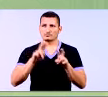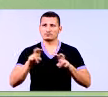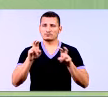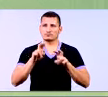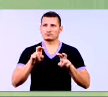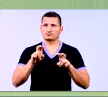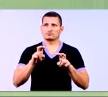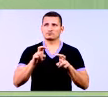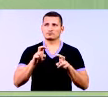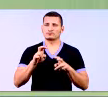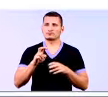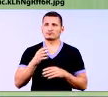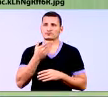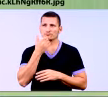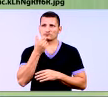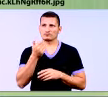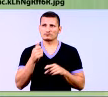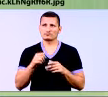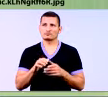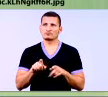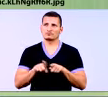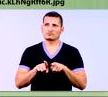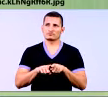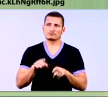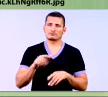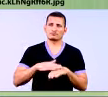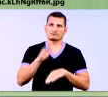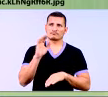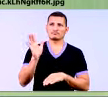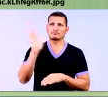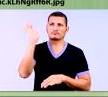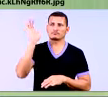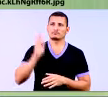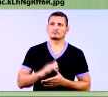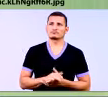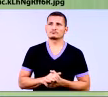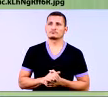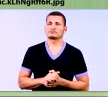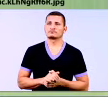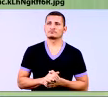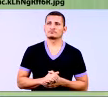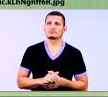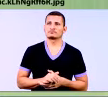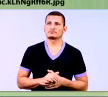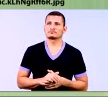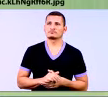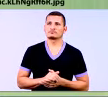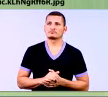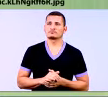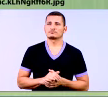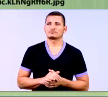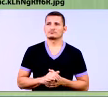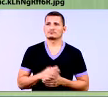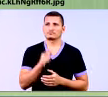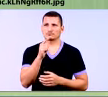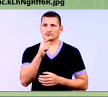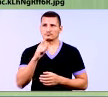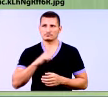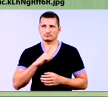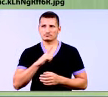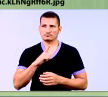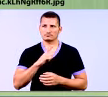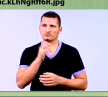maior o cache, melhor e também é mais caro, né, professor Thiago? Com certeza, mais caro. Muito mais caro. Isso. Aqui a gente tem